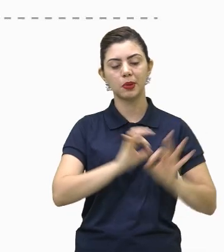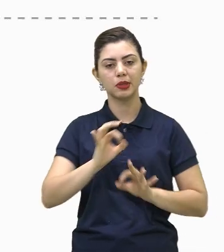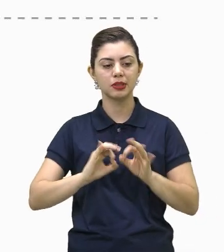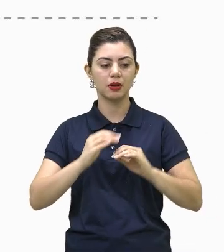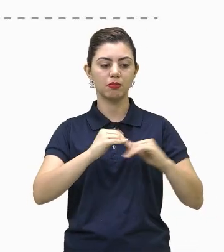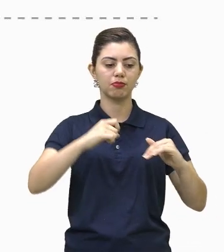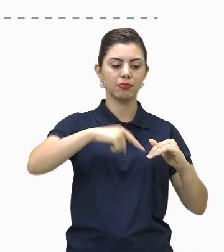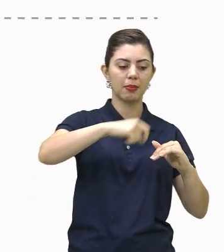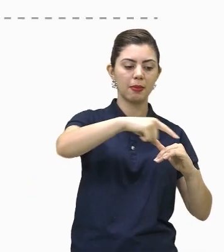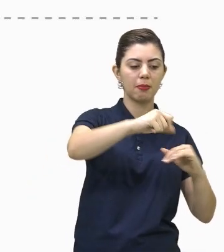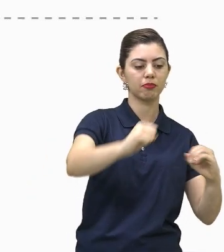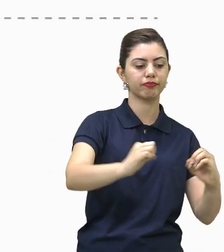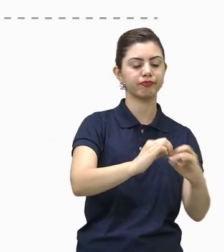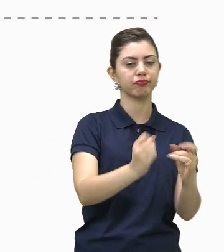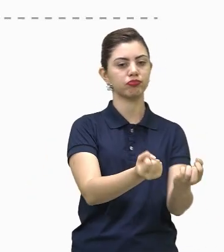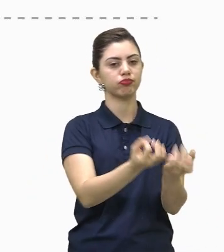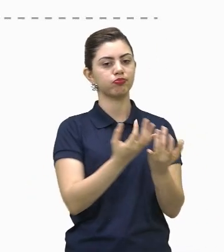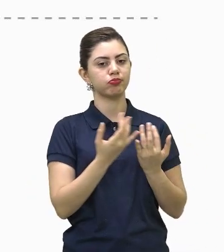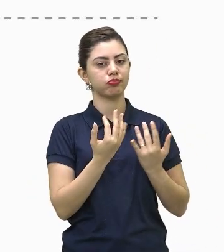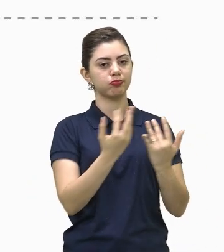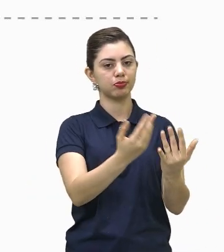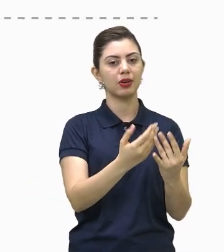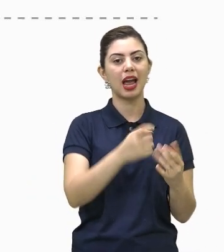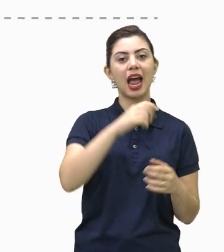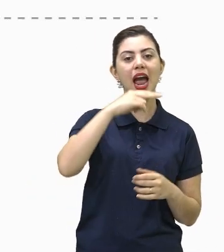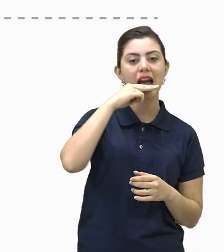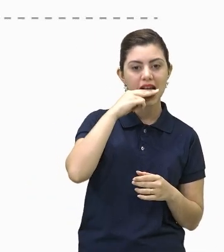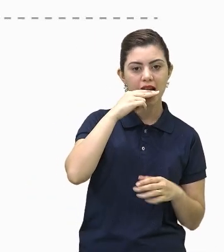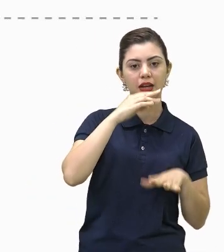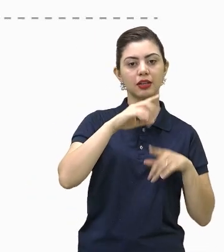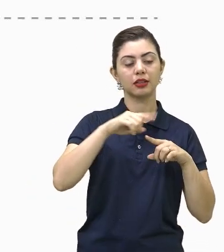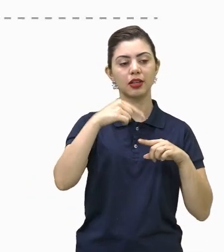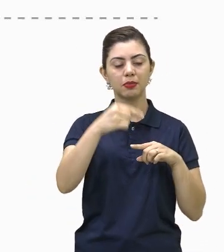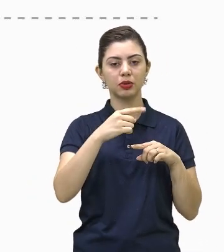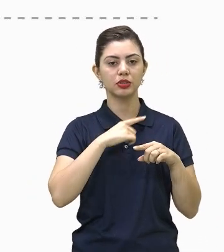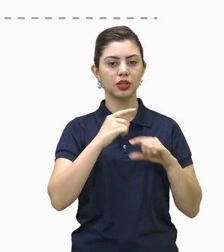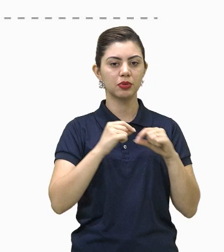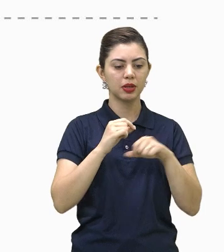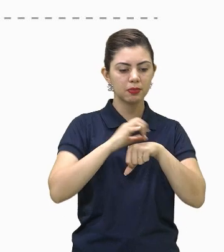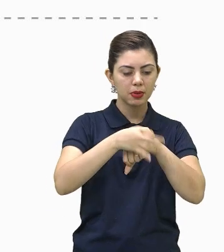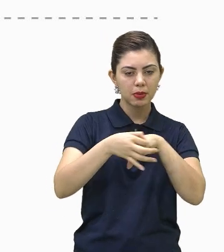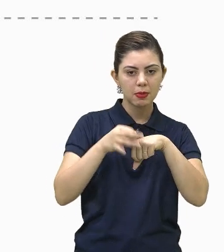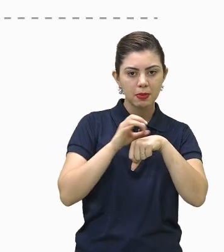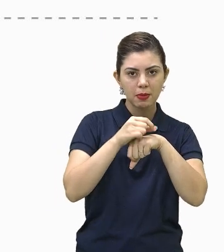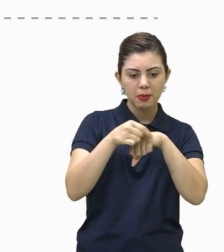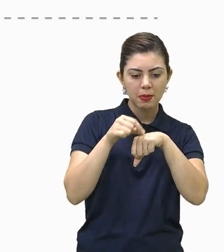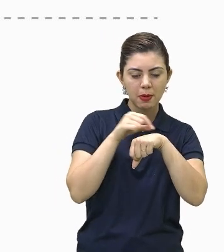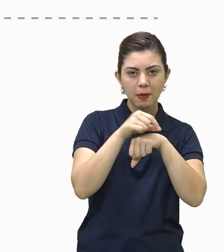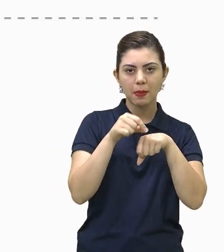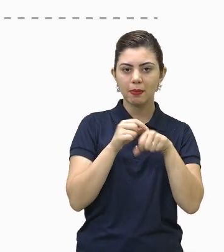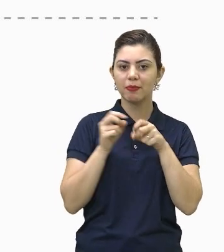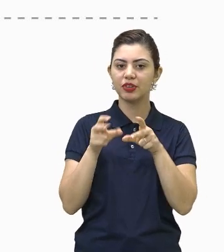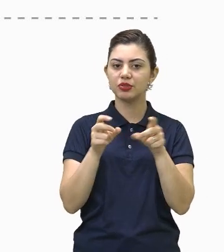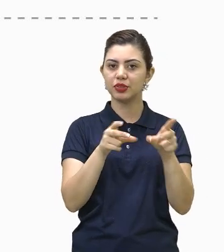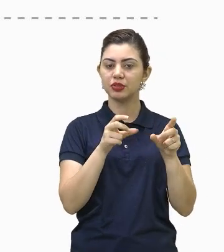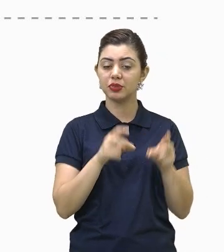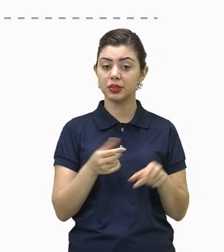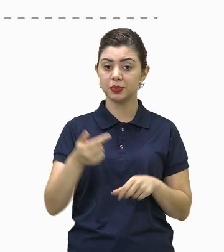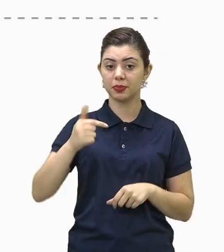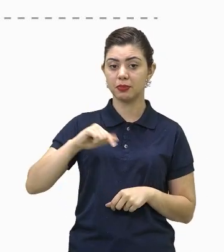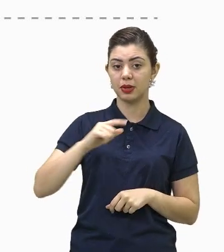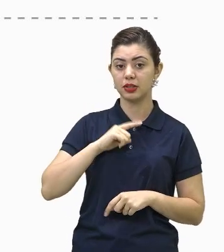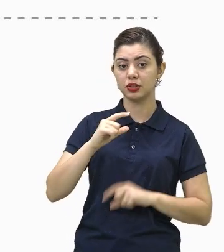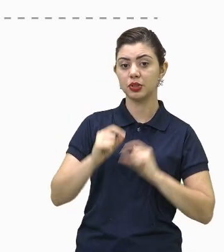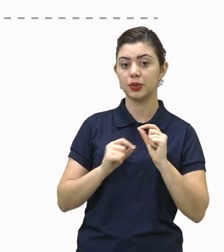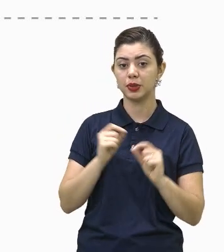a plantação, da cana-de-açúcar, até então o açúcar em pequenos grãos, tá? Havia uma mão